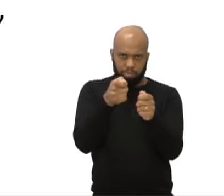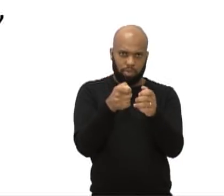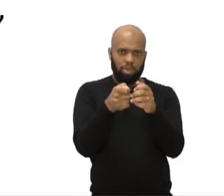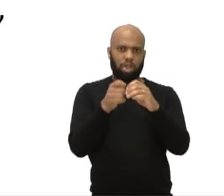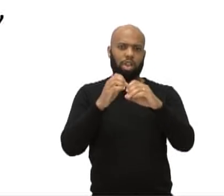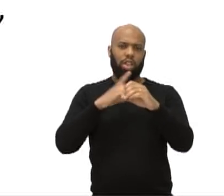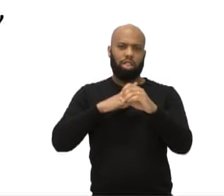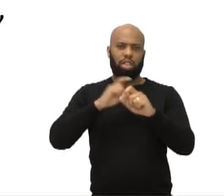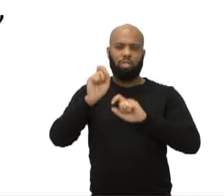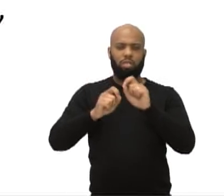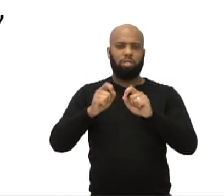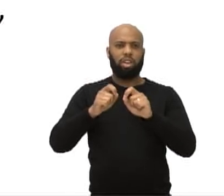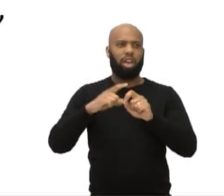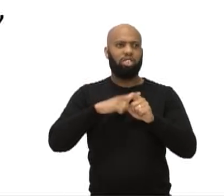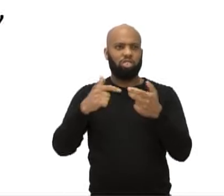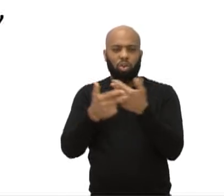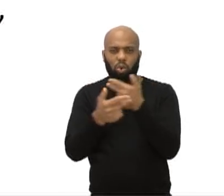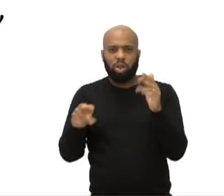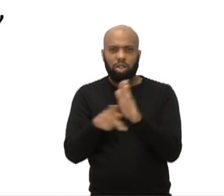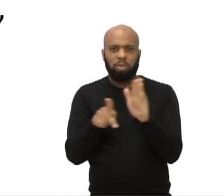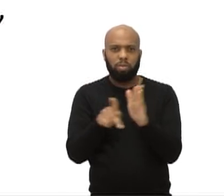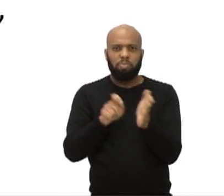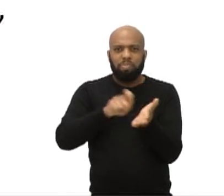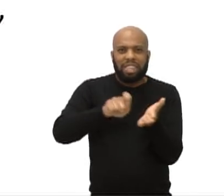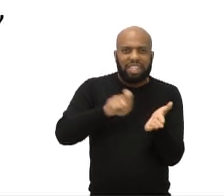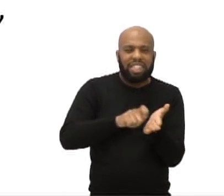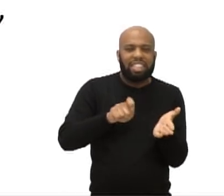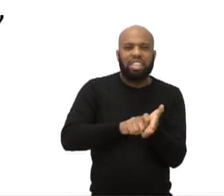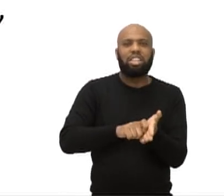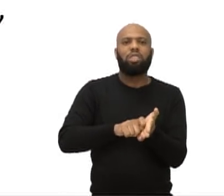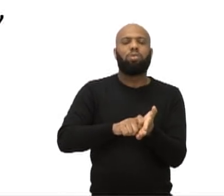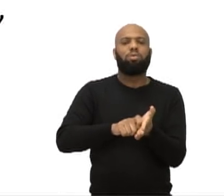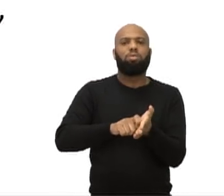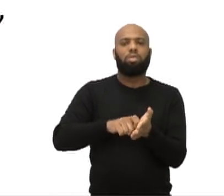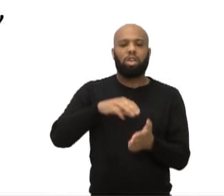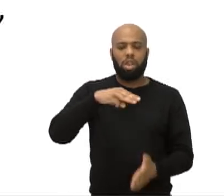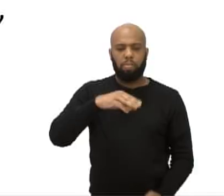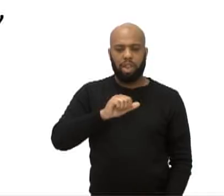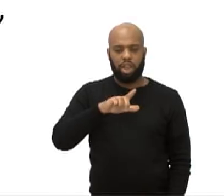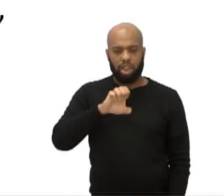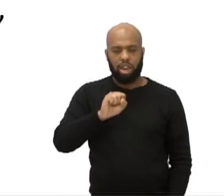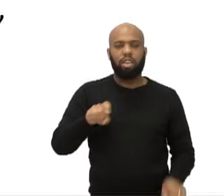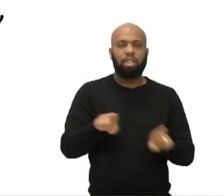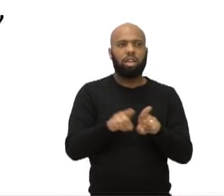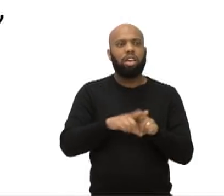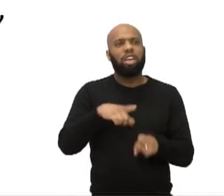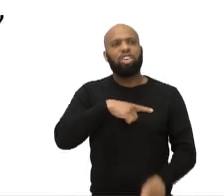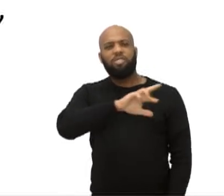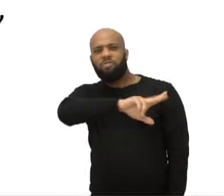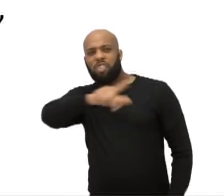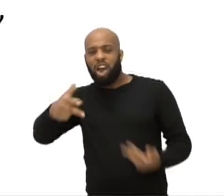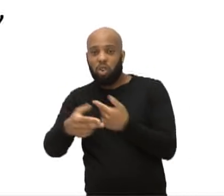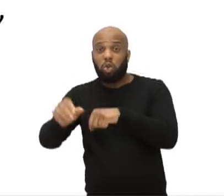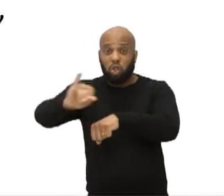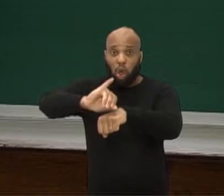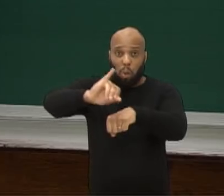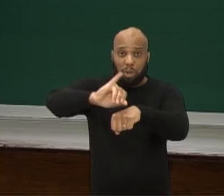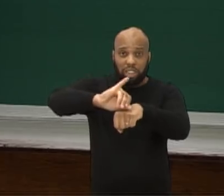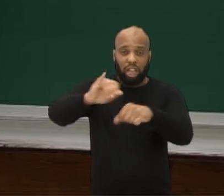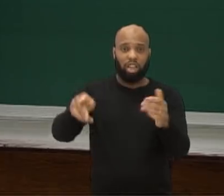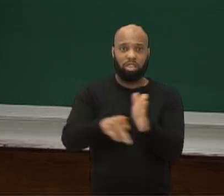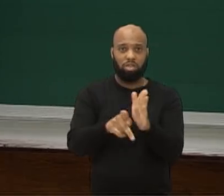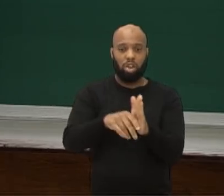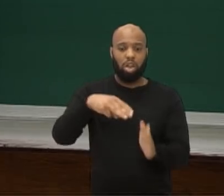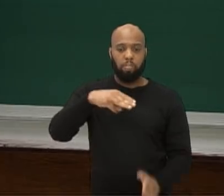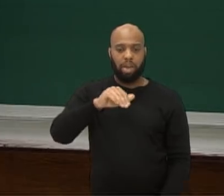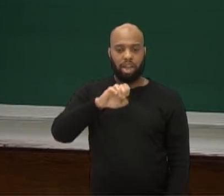como abadás, escritos religiosos malês, amuletos, atabaques, entre outros. Por